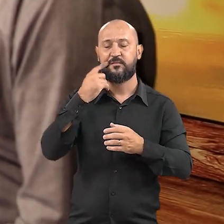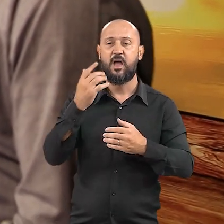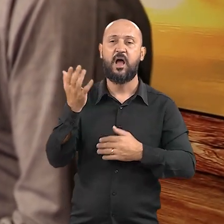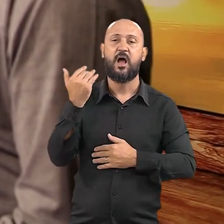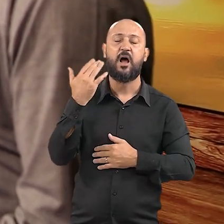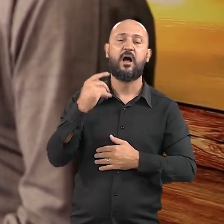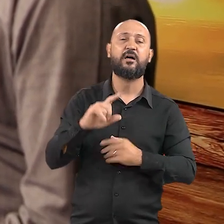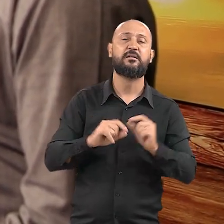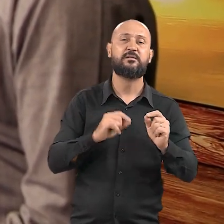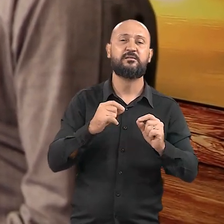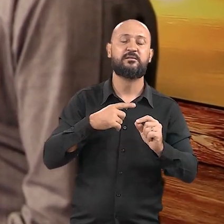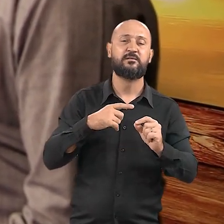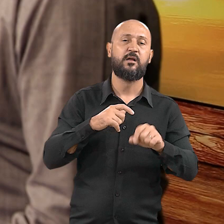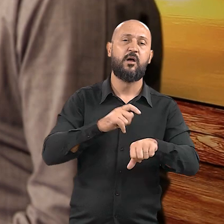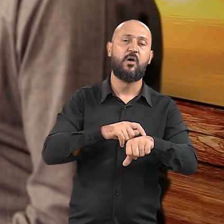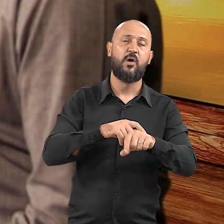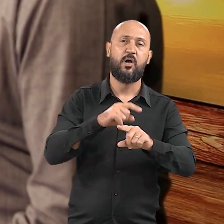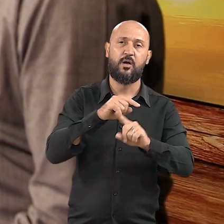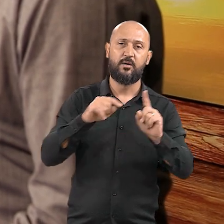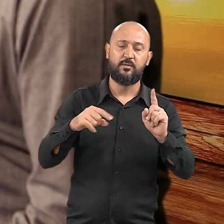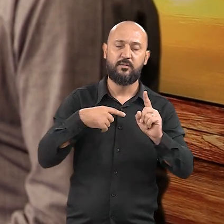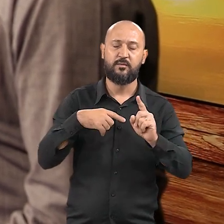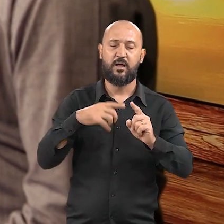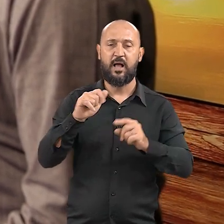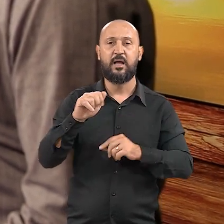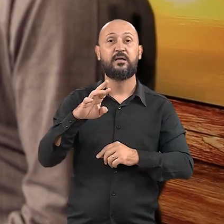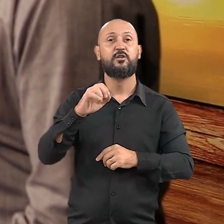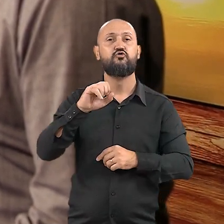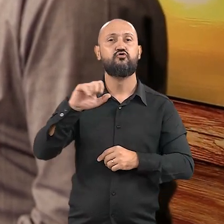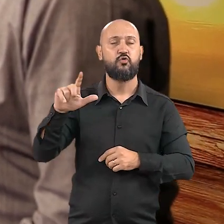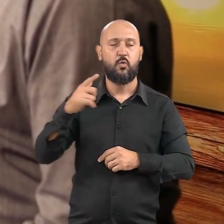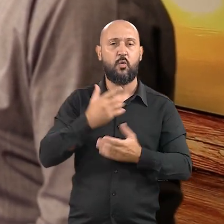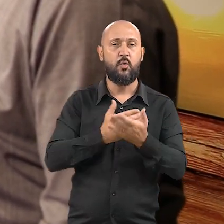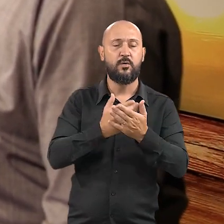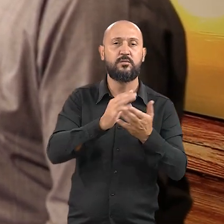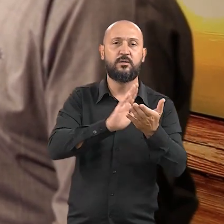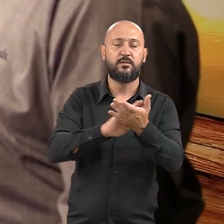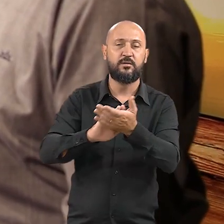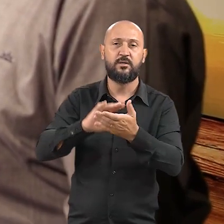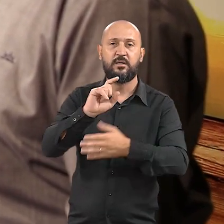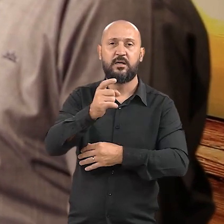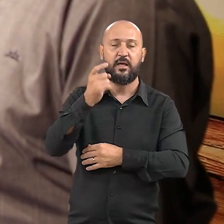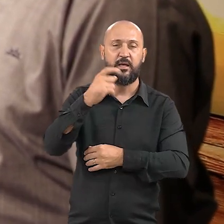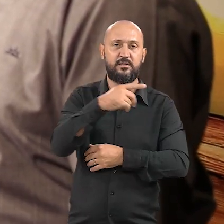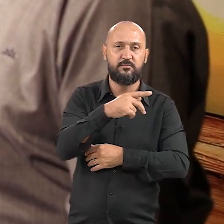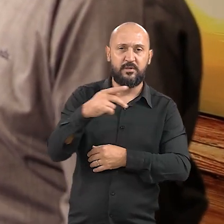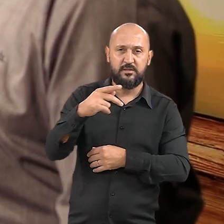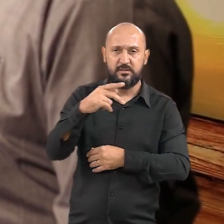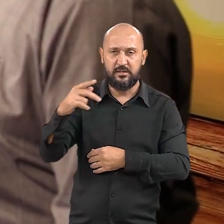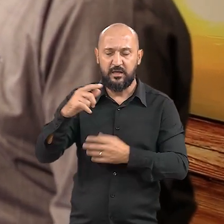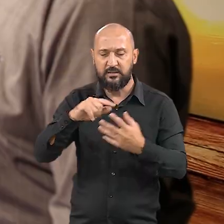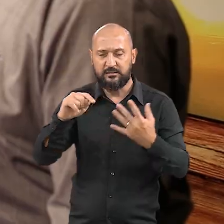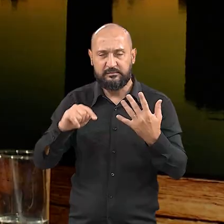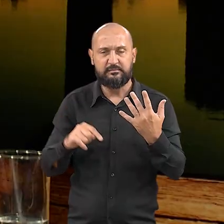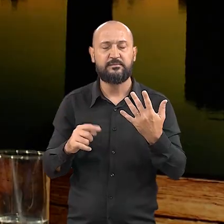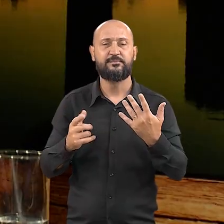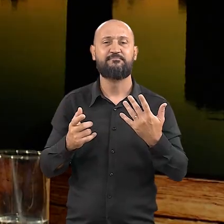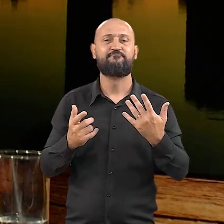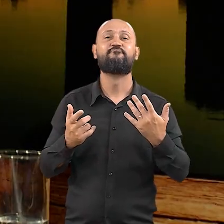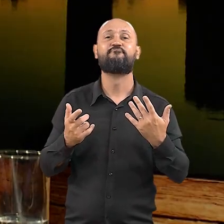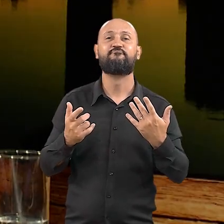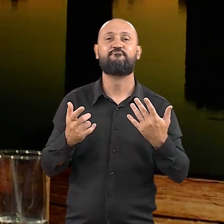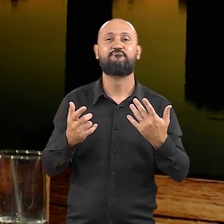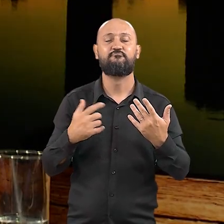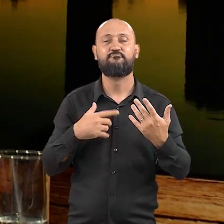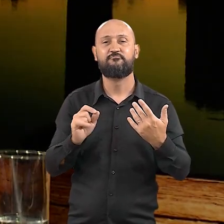teve recente agora uma fase que a Acrisul começou a homenagear ex-presidentes deles. Olha só.